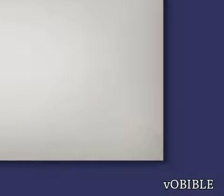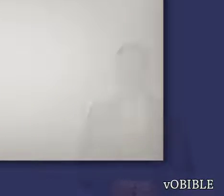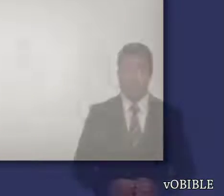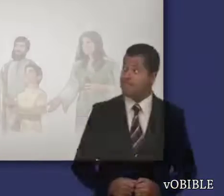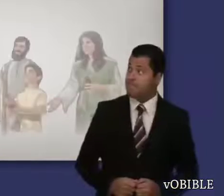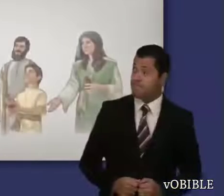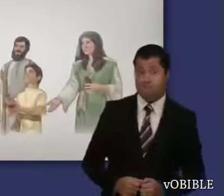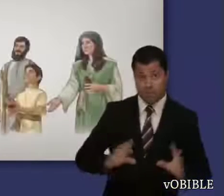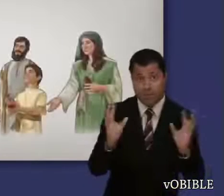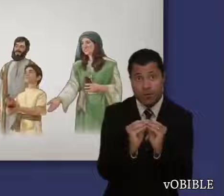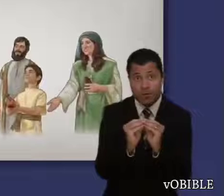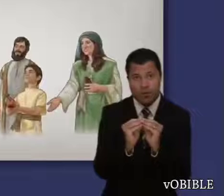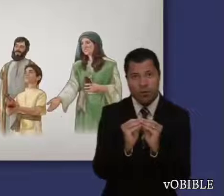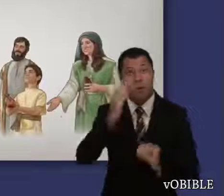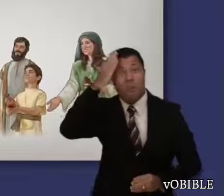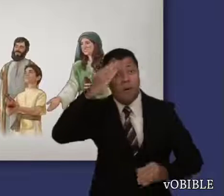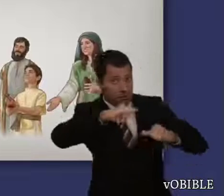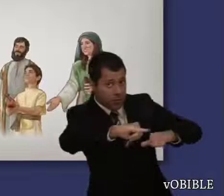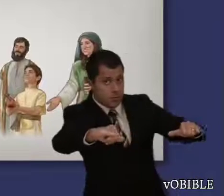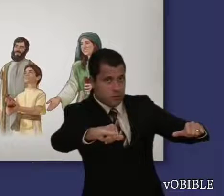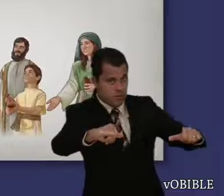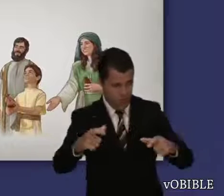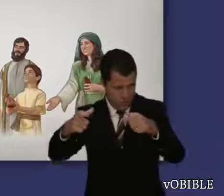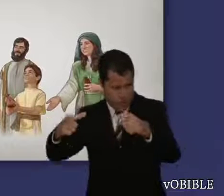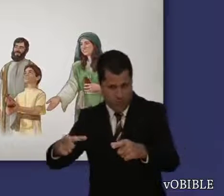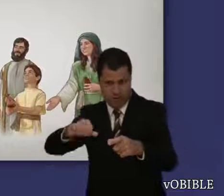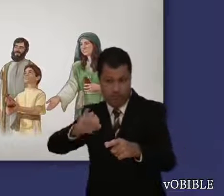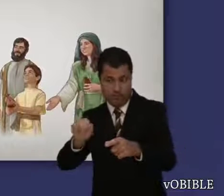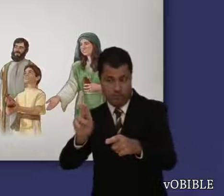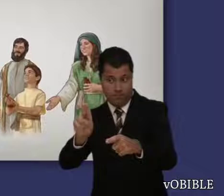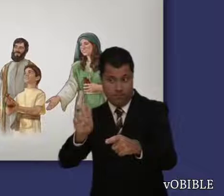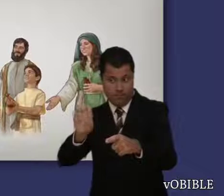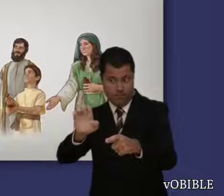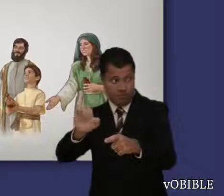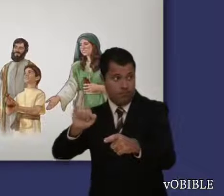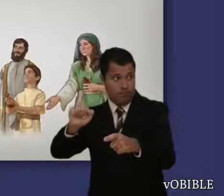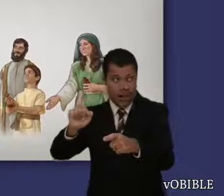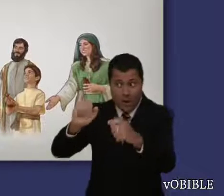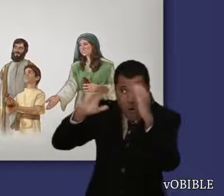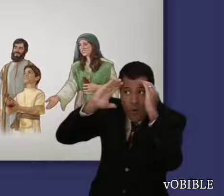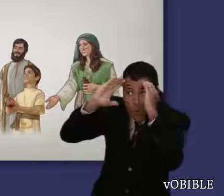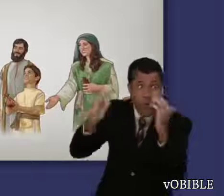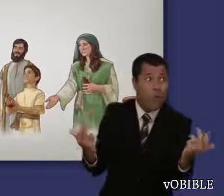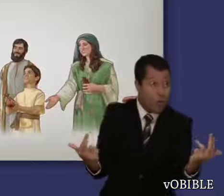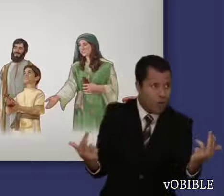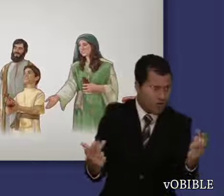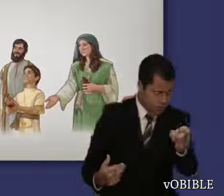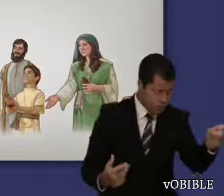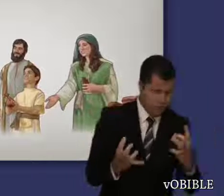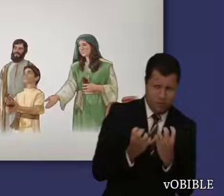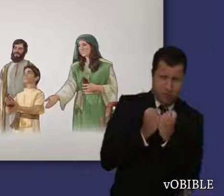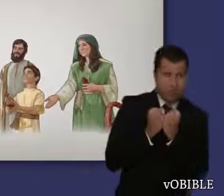Nos capítulos 8 e 9, Paulo encoraja os coríntios a apoiar o ministério de ajuda humanitária aos irmãos da Judéia que estavam